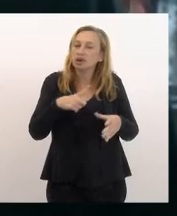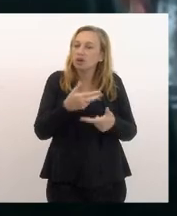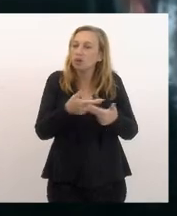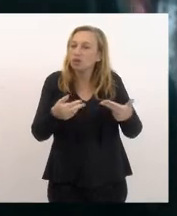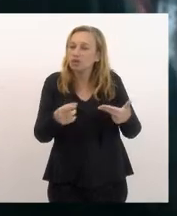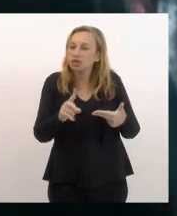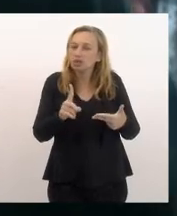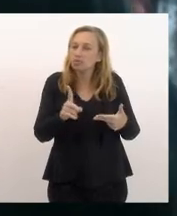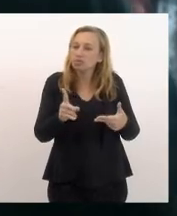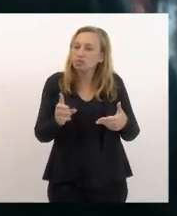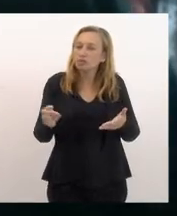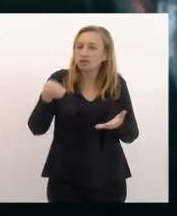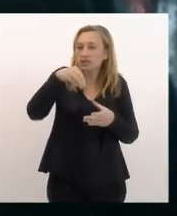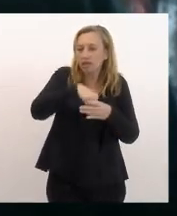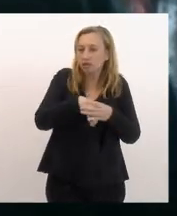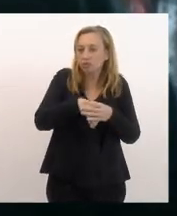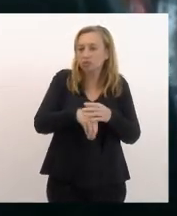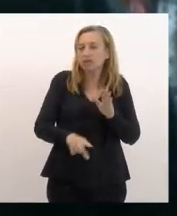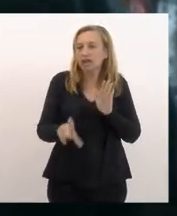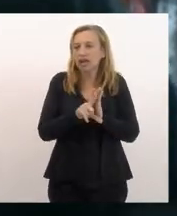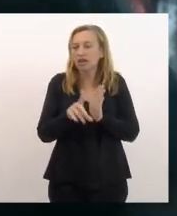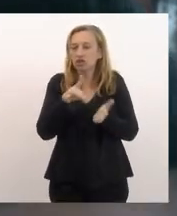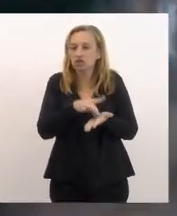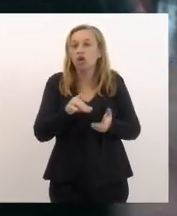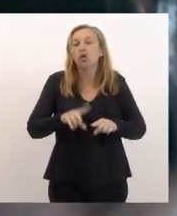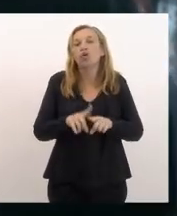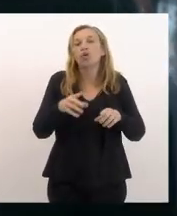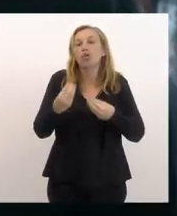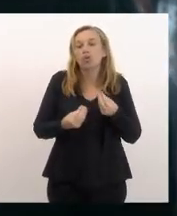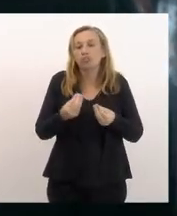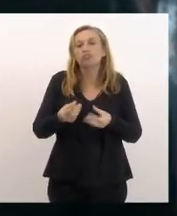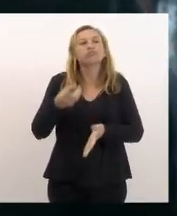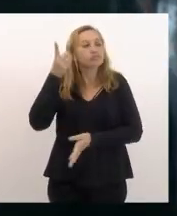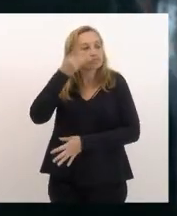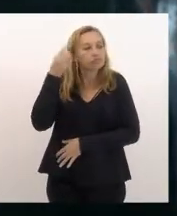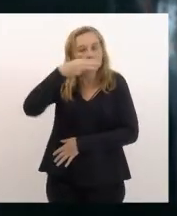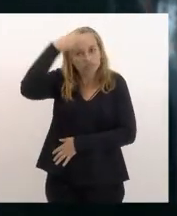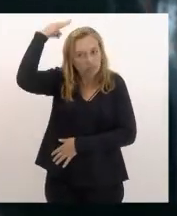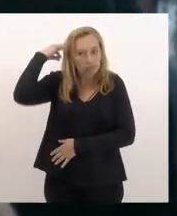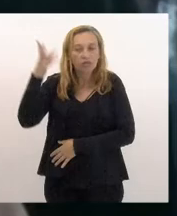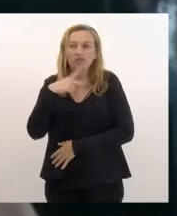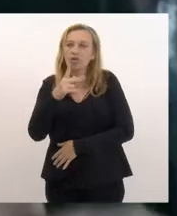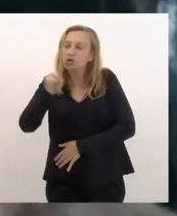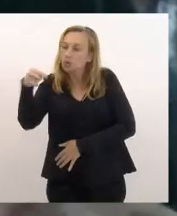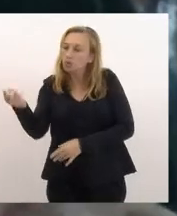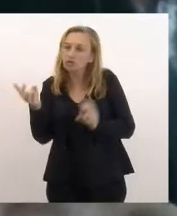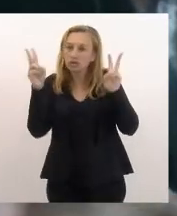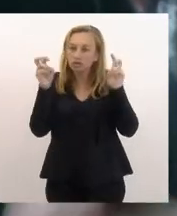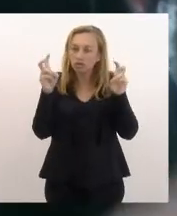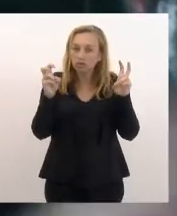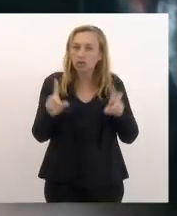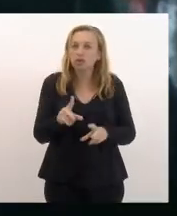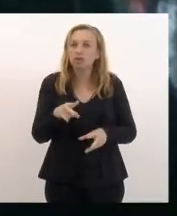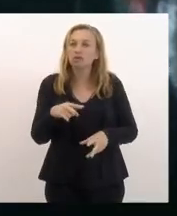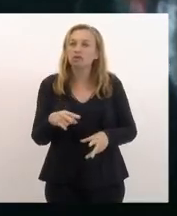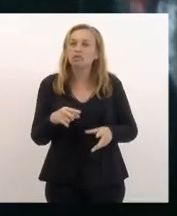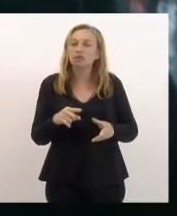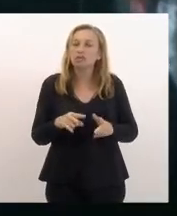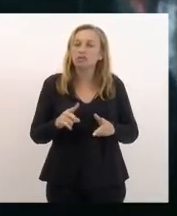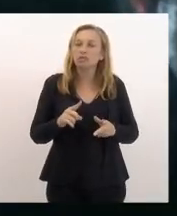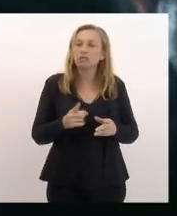original. Como o deputado Márcio Pacheco falou em outras ocasiões, nós sempre, para não dar